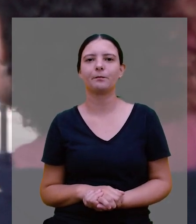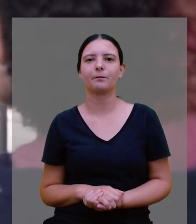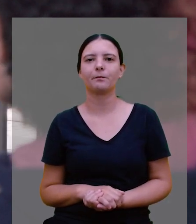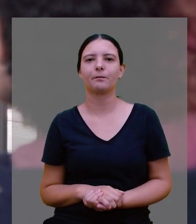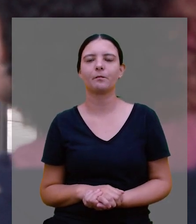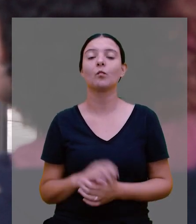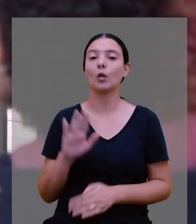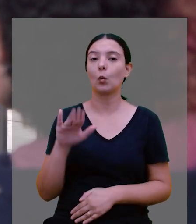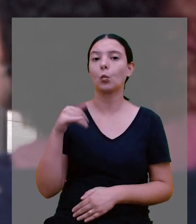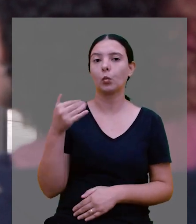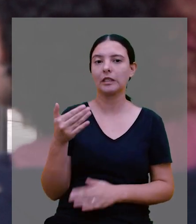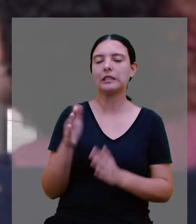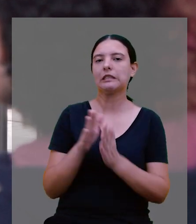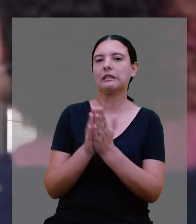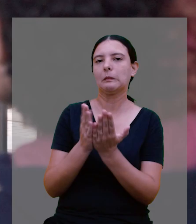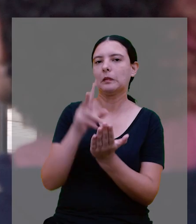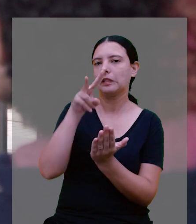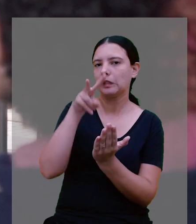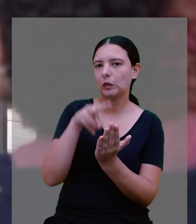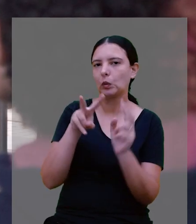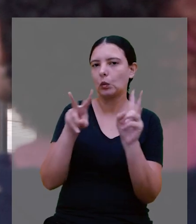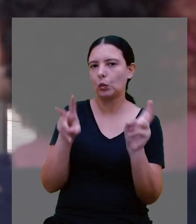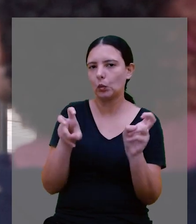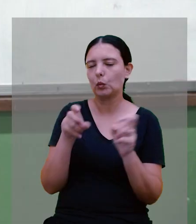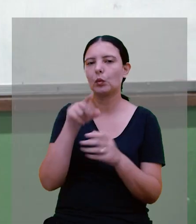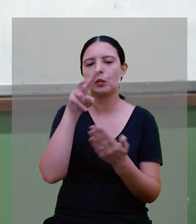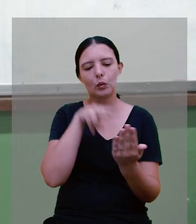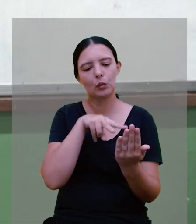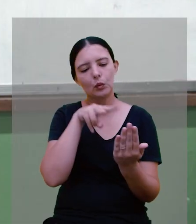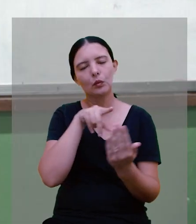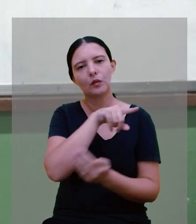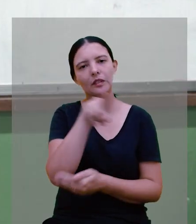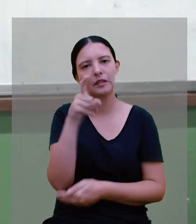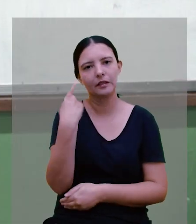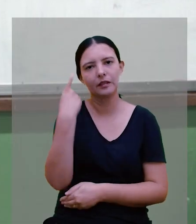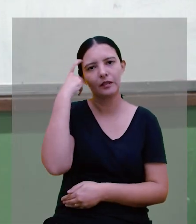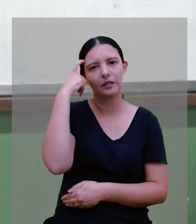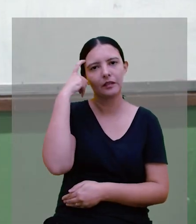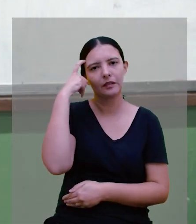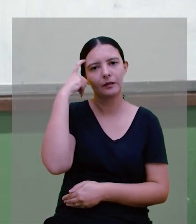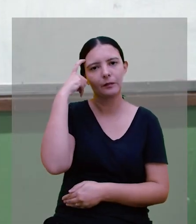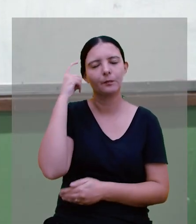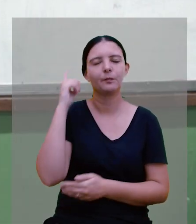Quando eu falo de leitura para vocês, vocês pensam